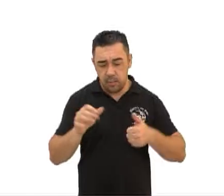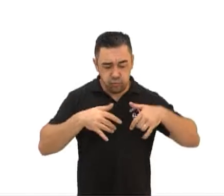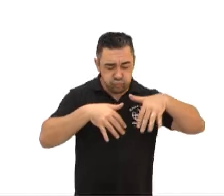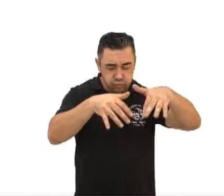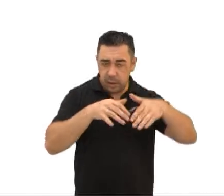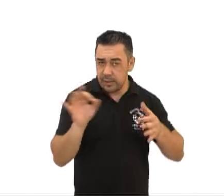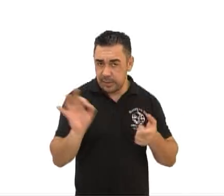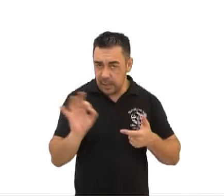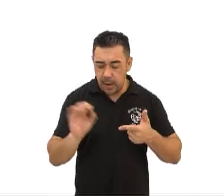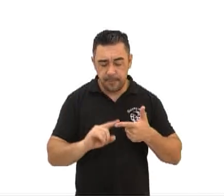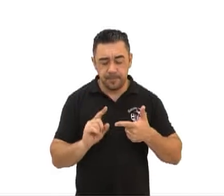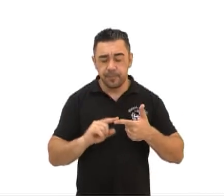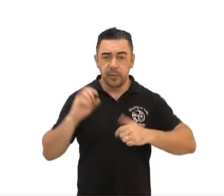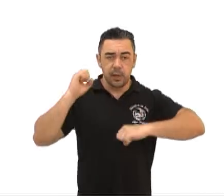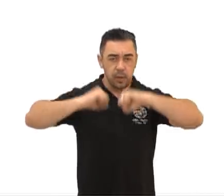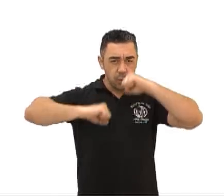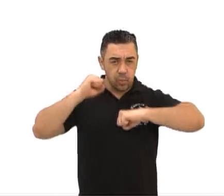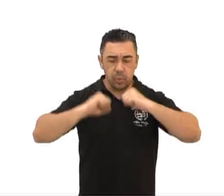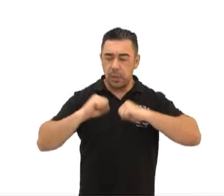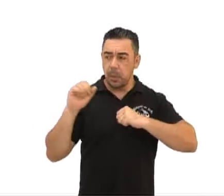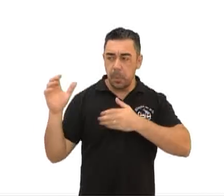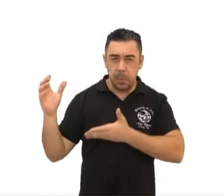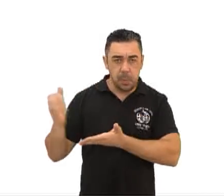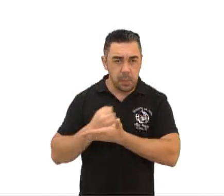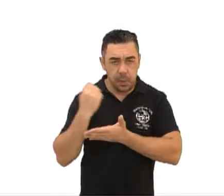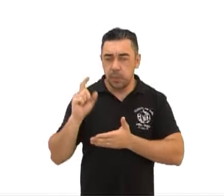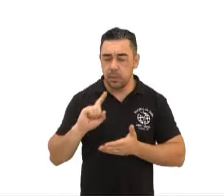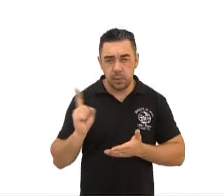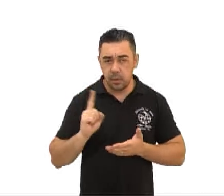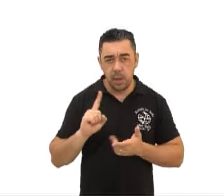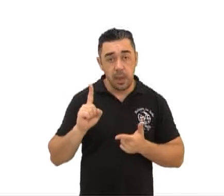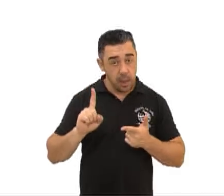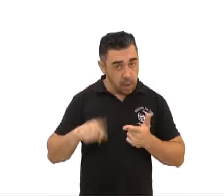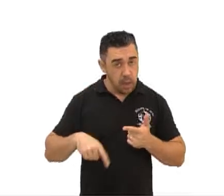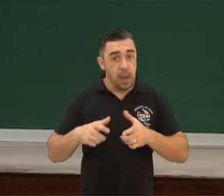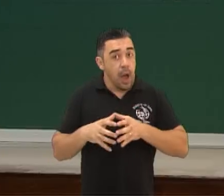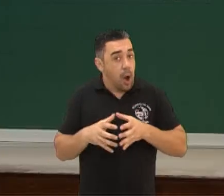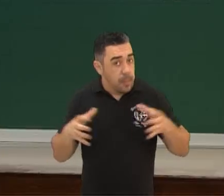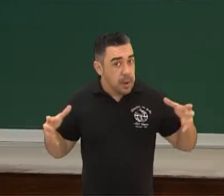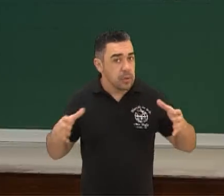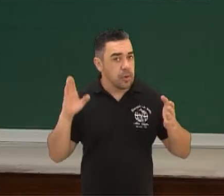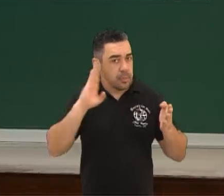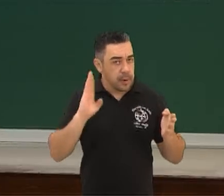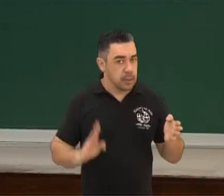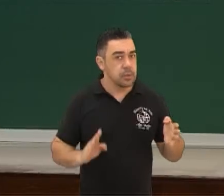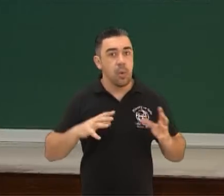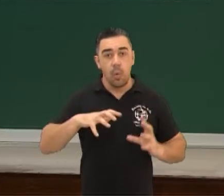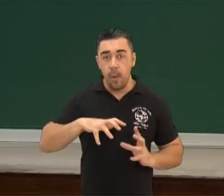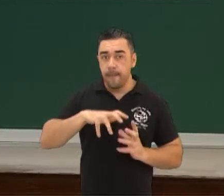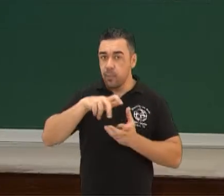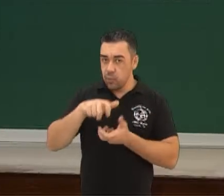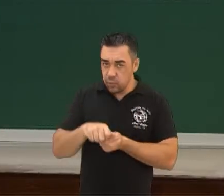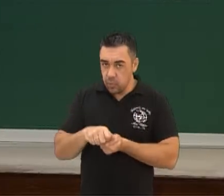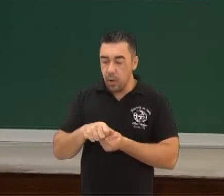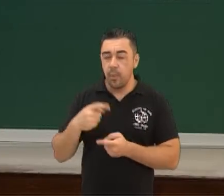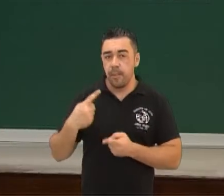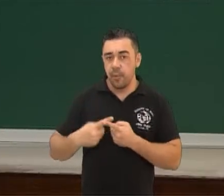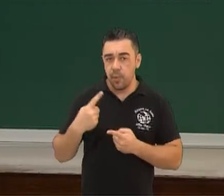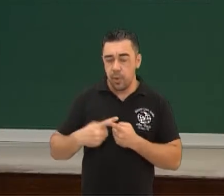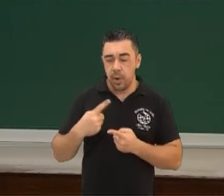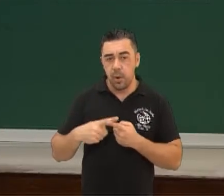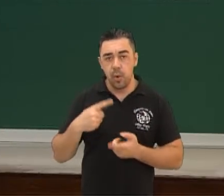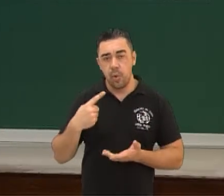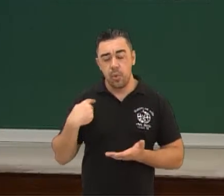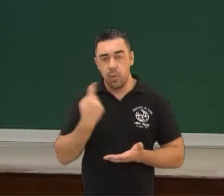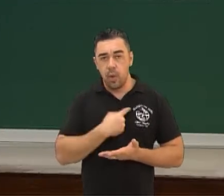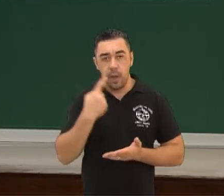insumos industrializados, nem sementes modificadas. Elas têm crescido no Brasil e no mundo. Né? É comum hoje, quando a